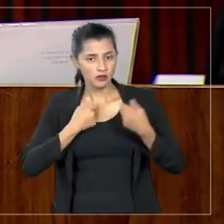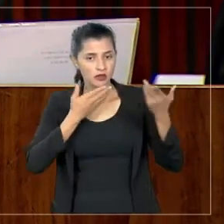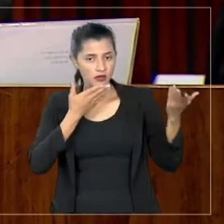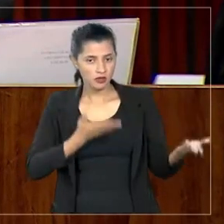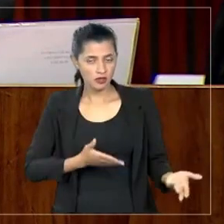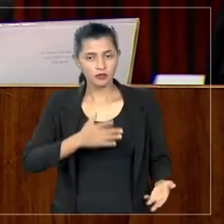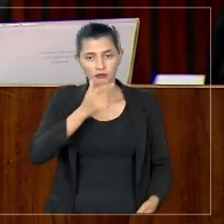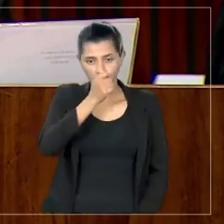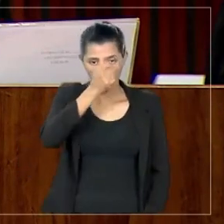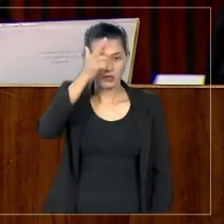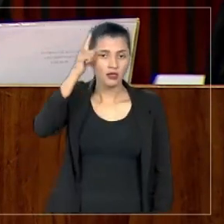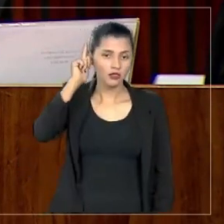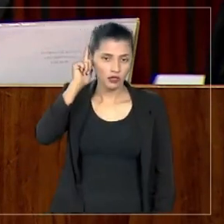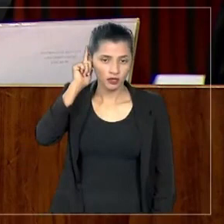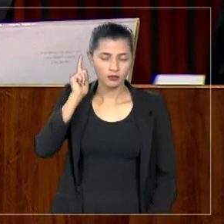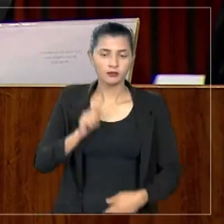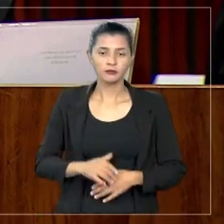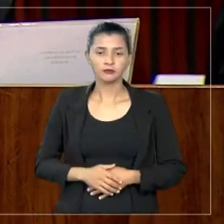ministro Alexandre Moraes,